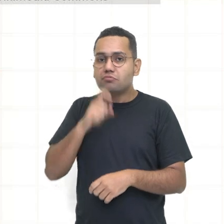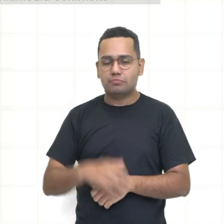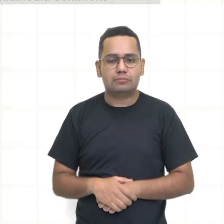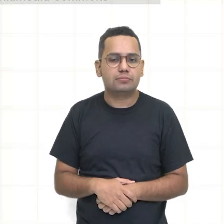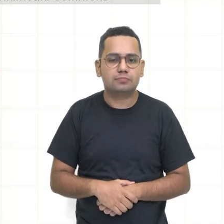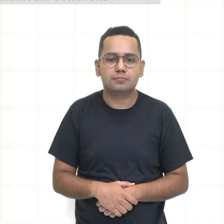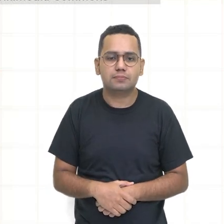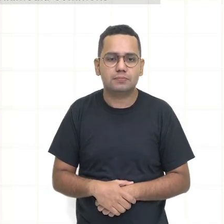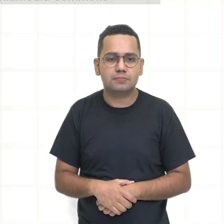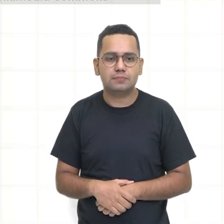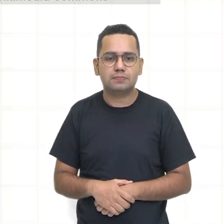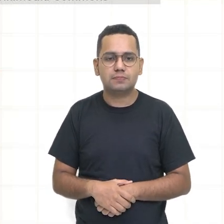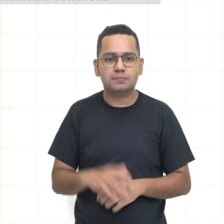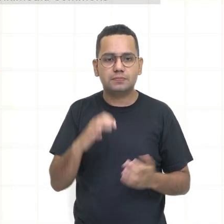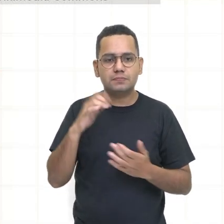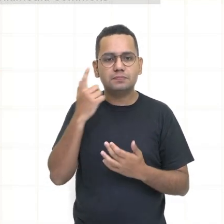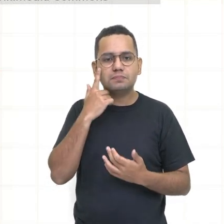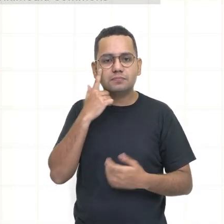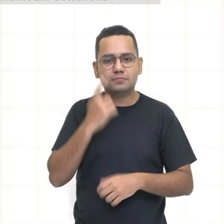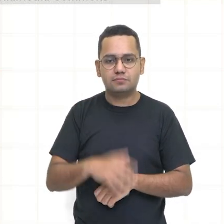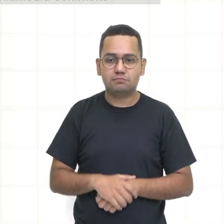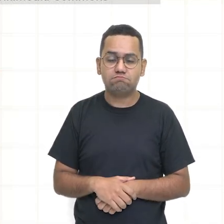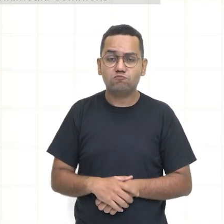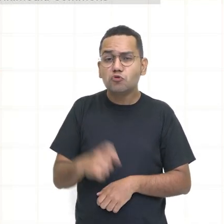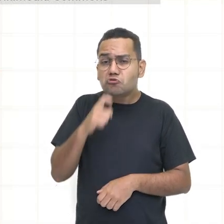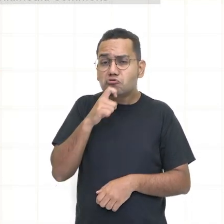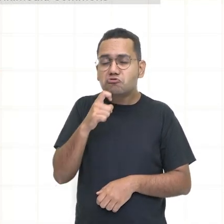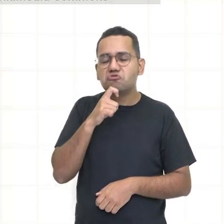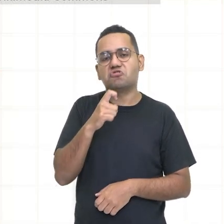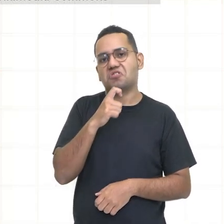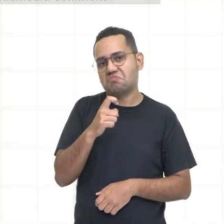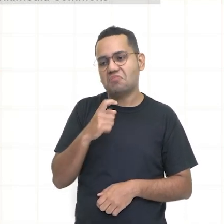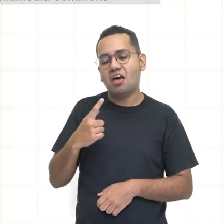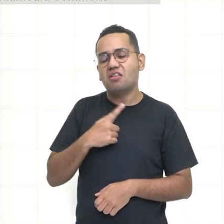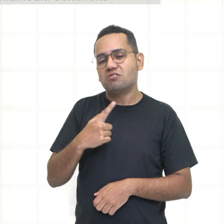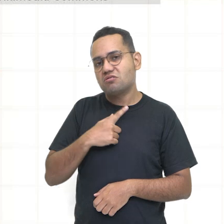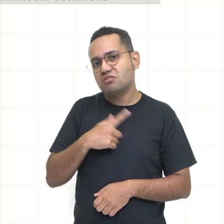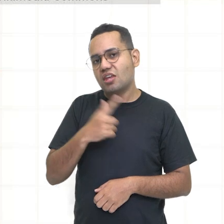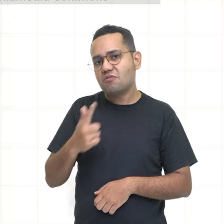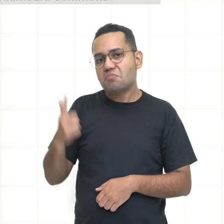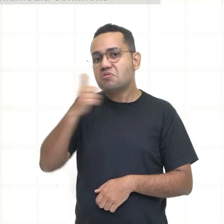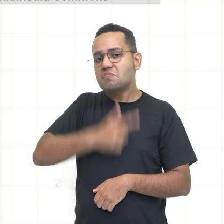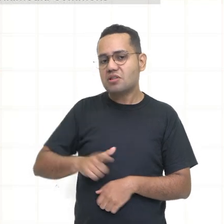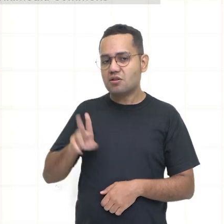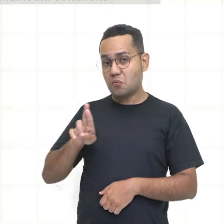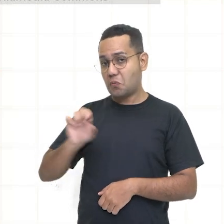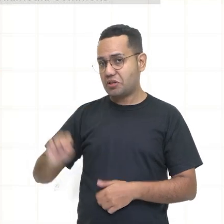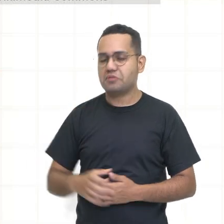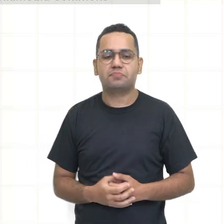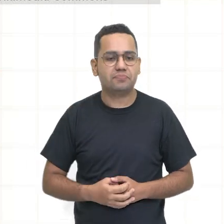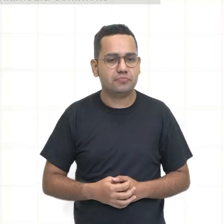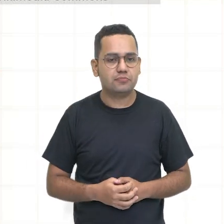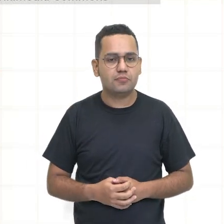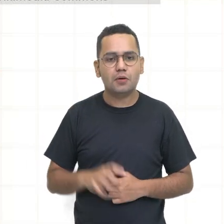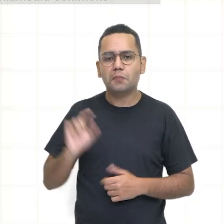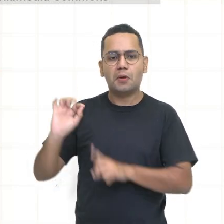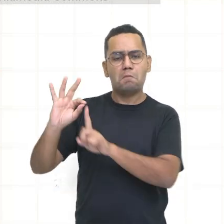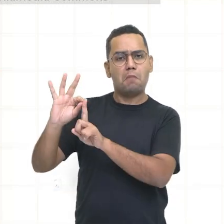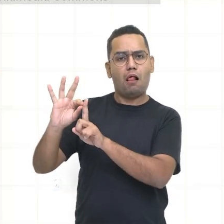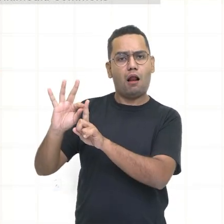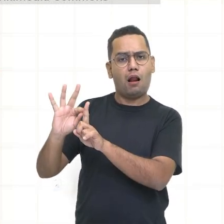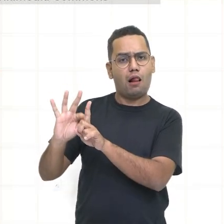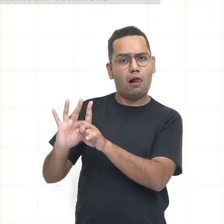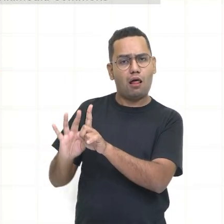falei há pouco. O inverno foi favorável aos russos. As baixas temperaturas e a falta